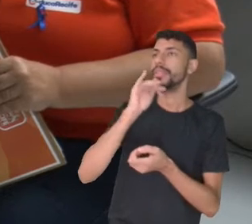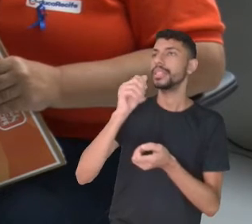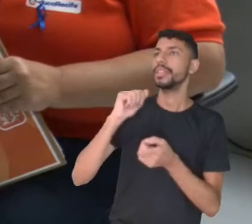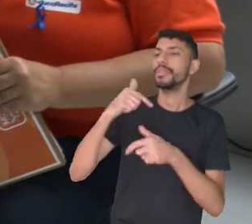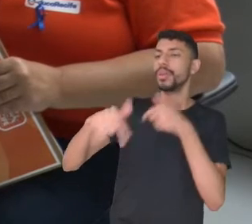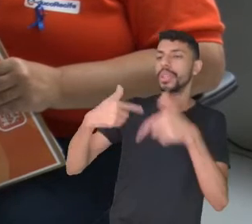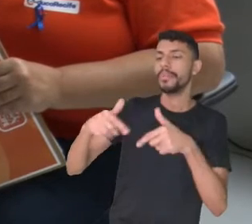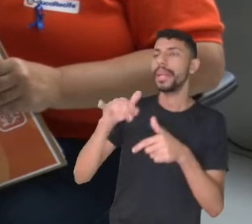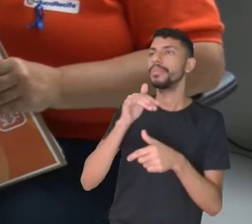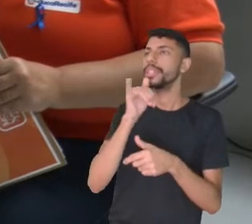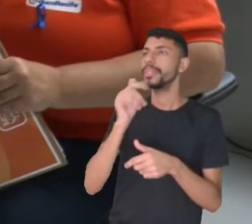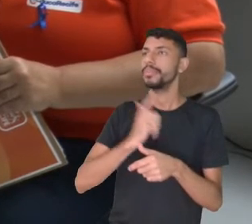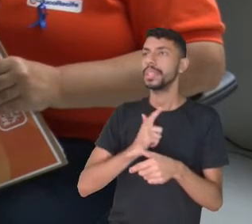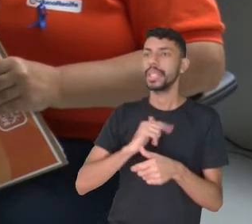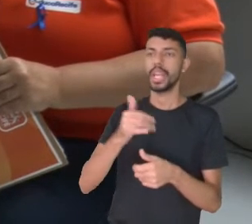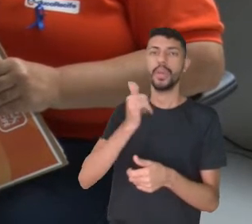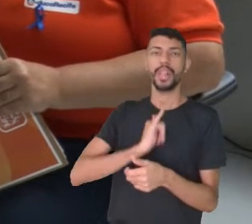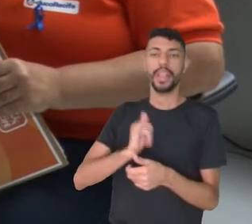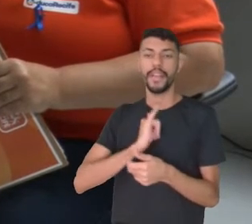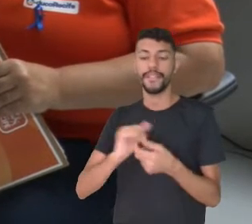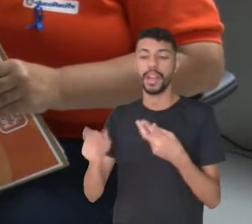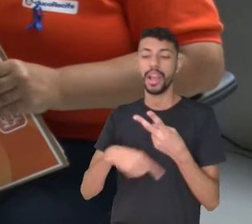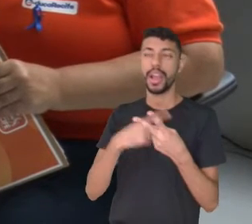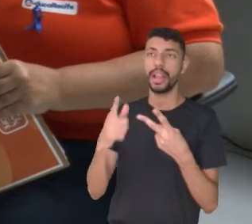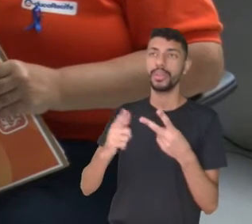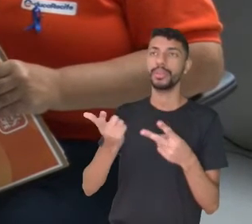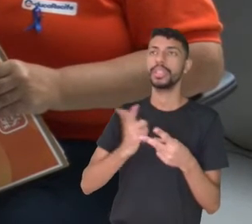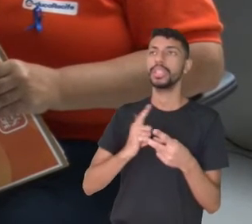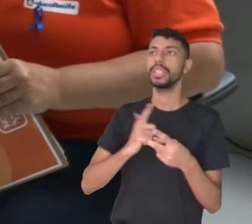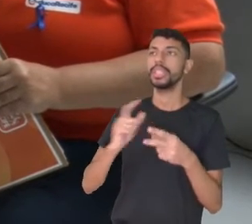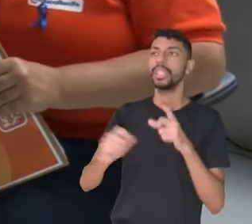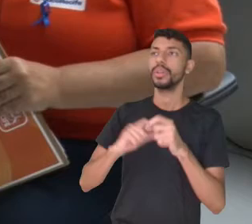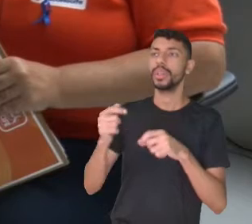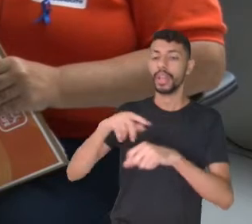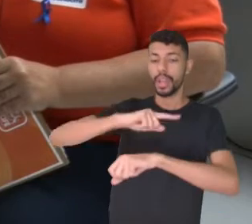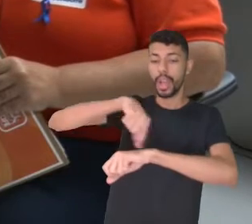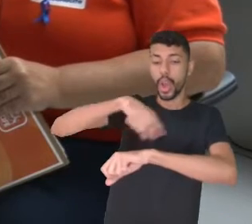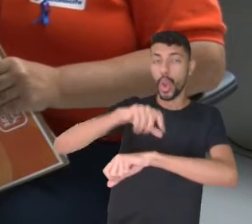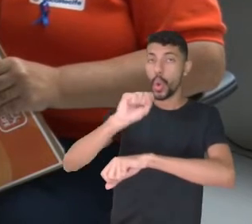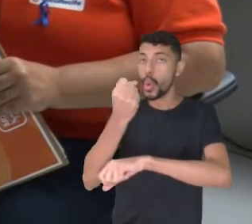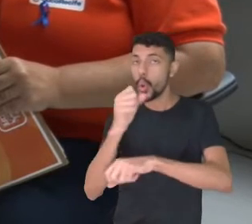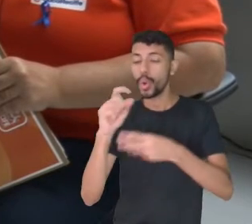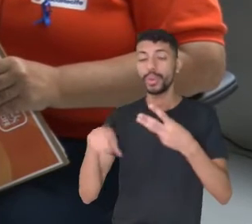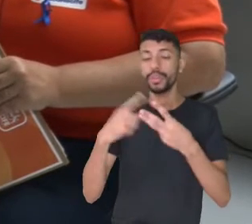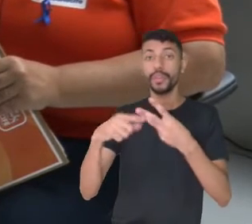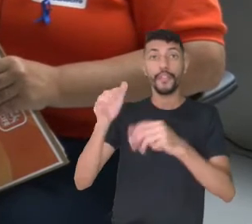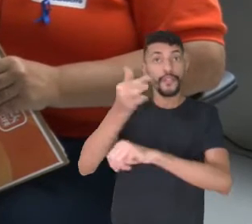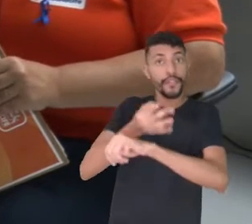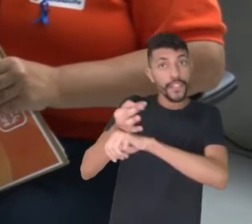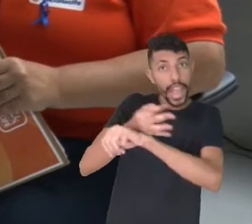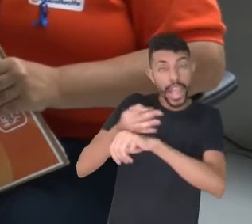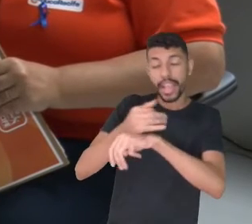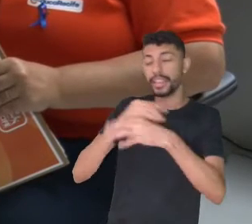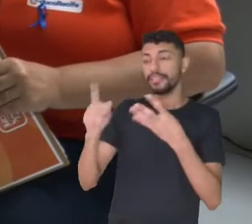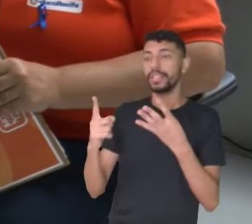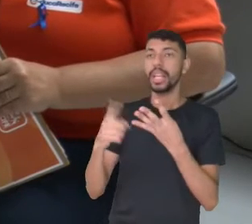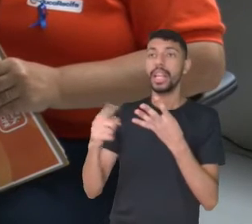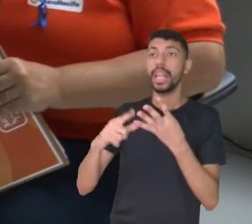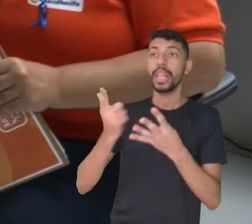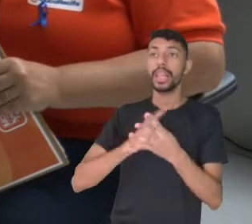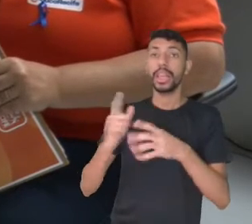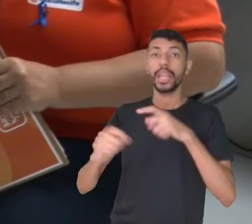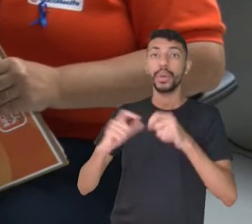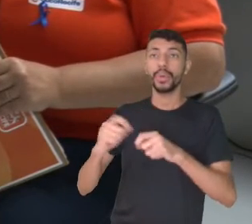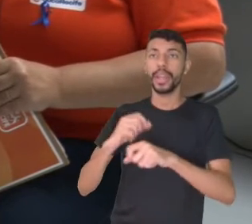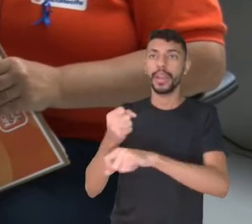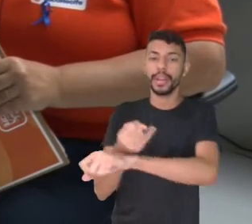pausa, ele tem o expediente dele compreendido em um expediente de trabalho de 8 horas, né? Ele tira férias, ele tem o estado emocional dele que está